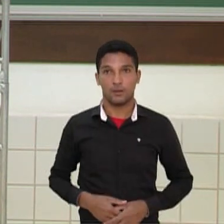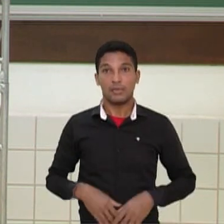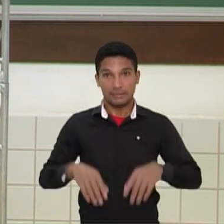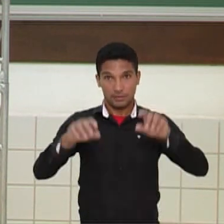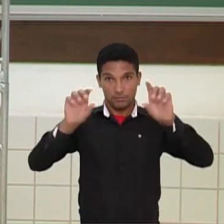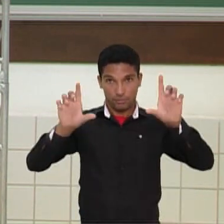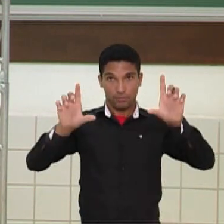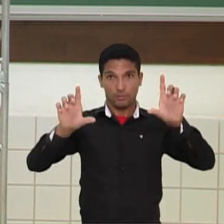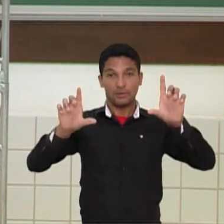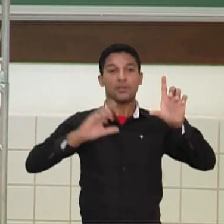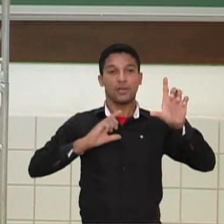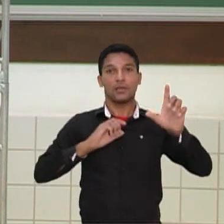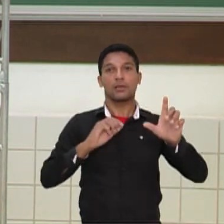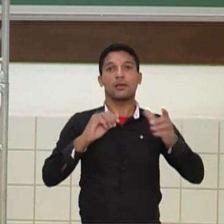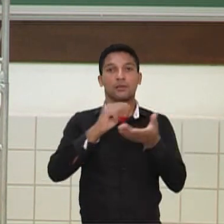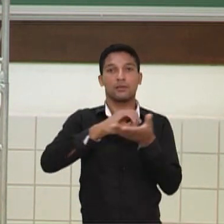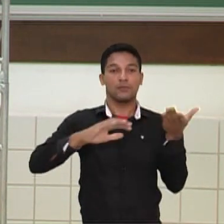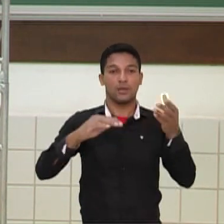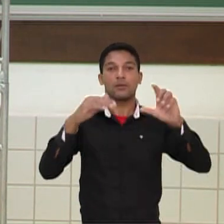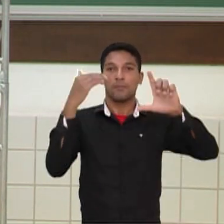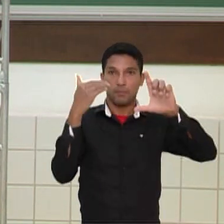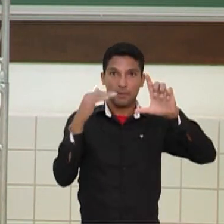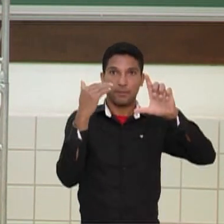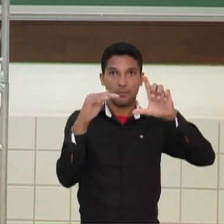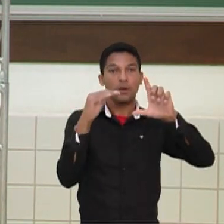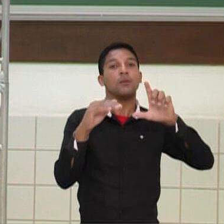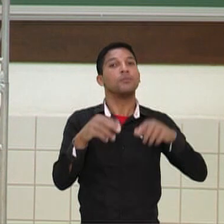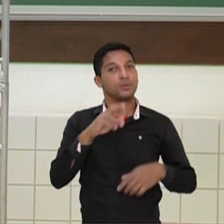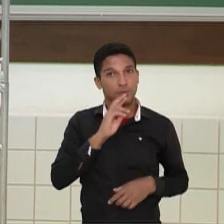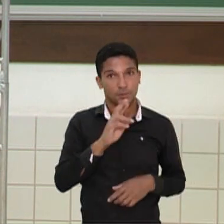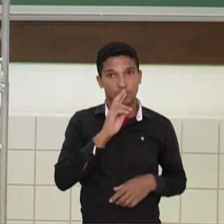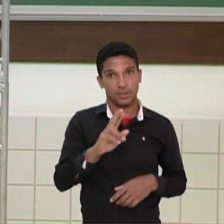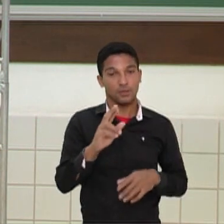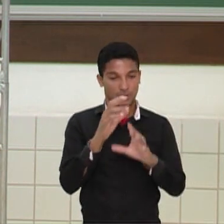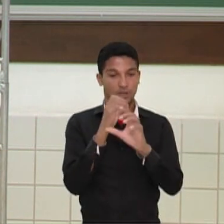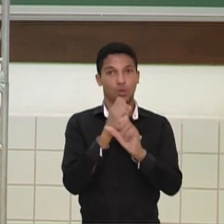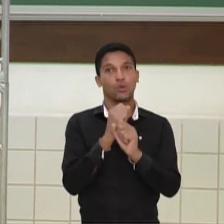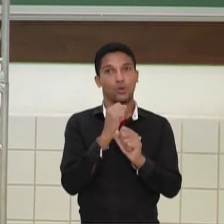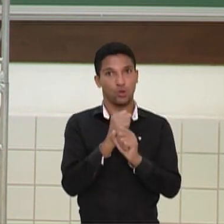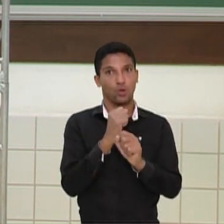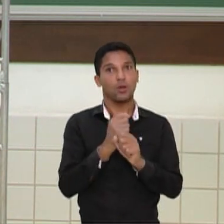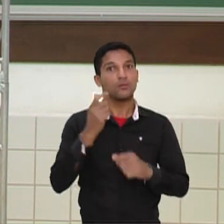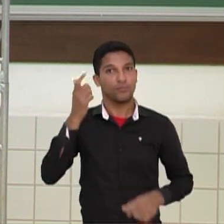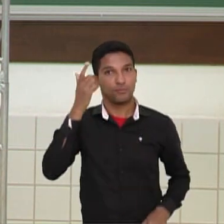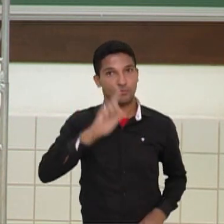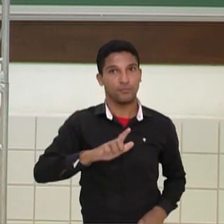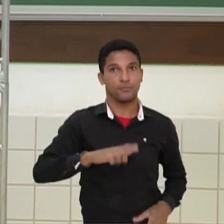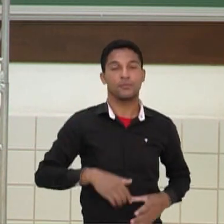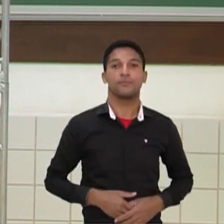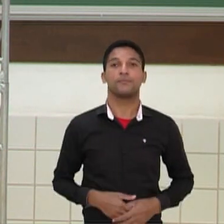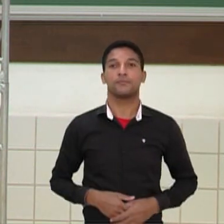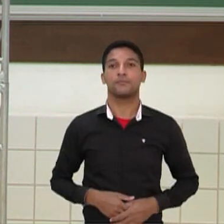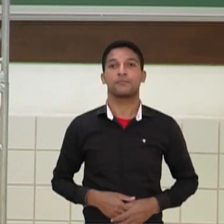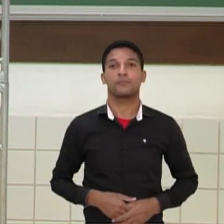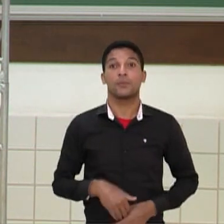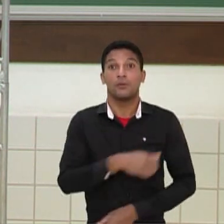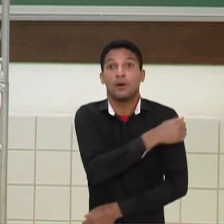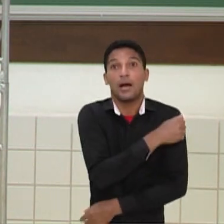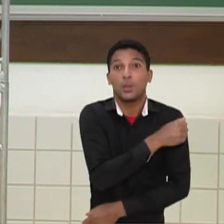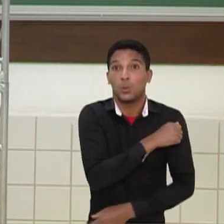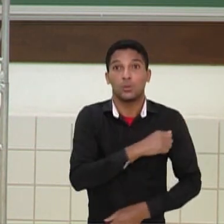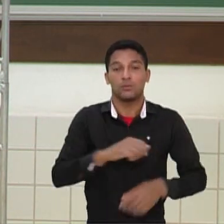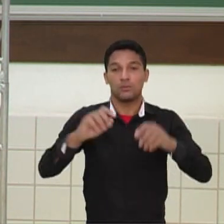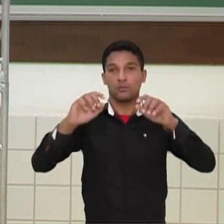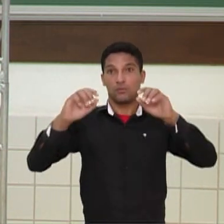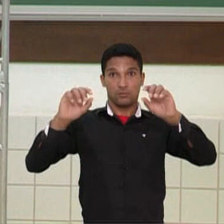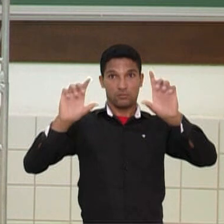faça para que você garanta também a sua nota. Já aqueles que não têm acesso ao Classroom, que entre em contato com a sua